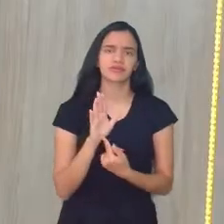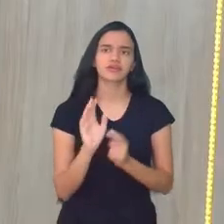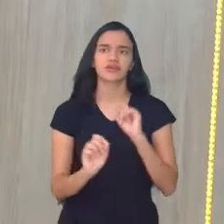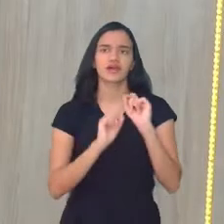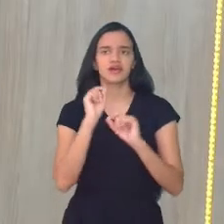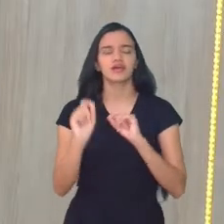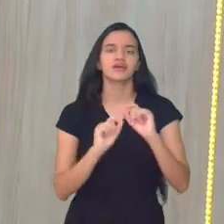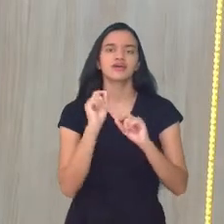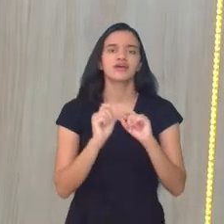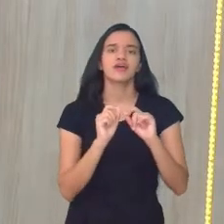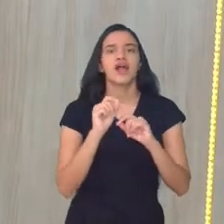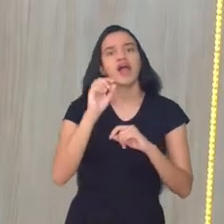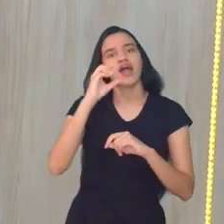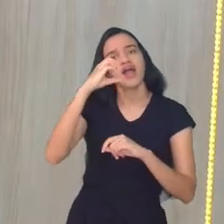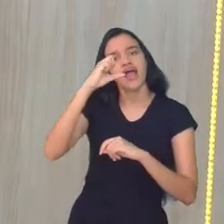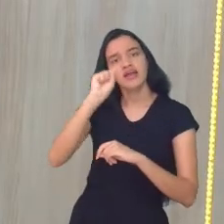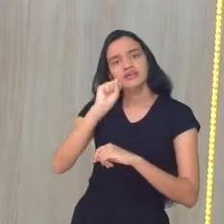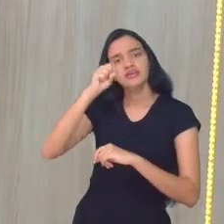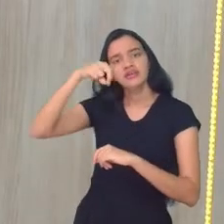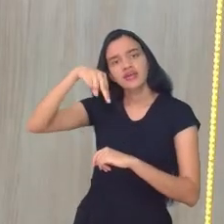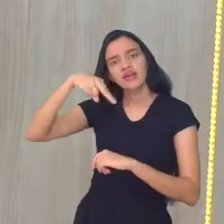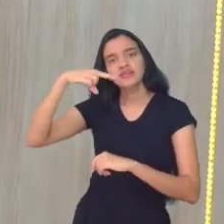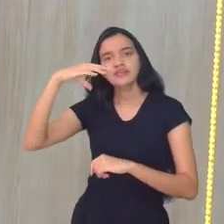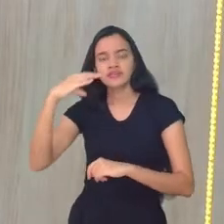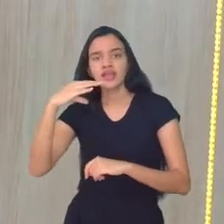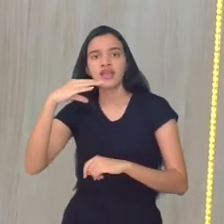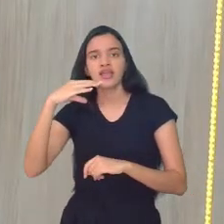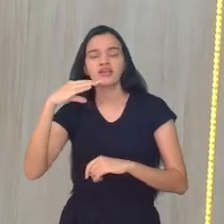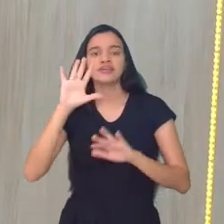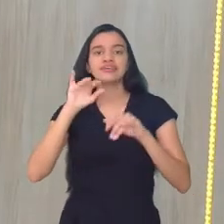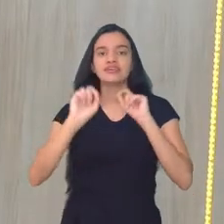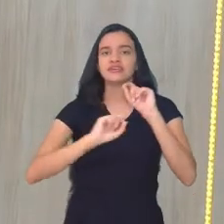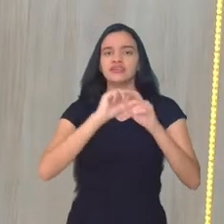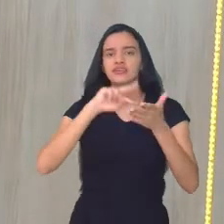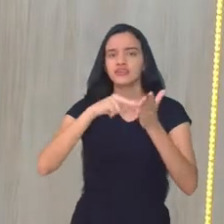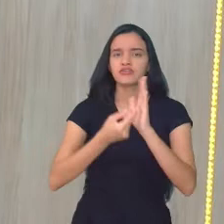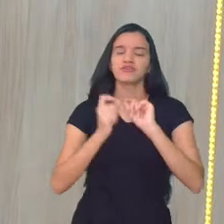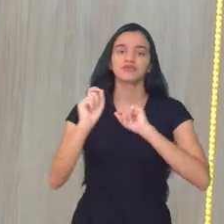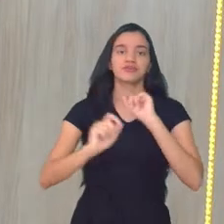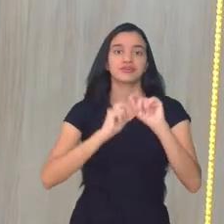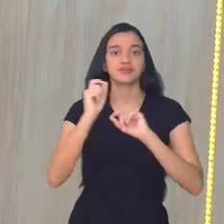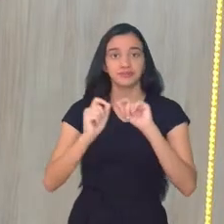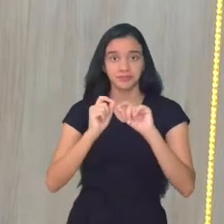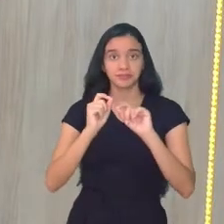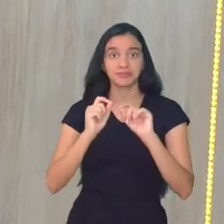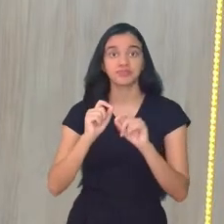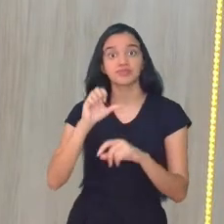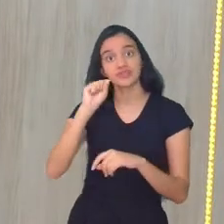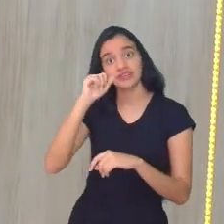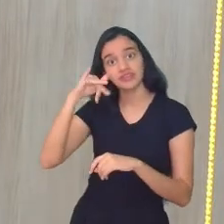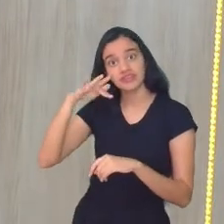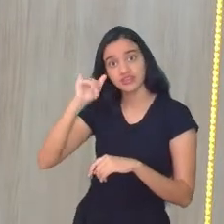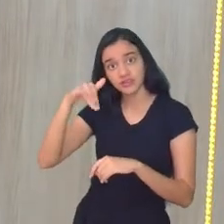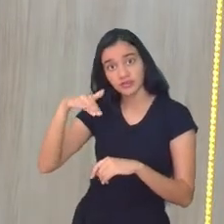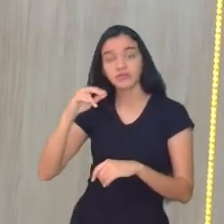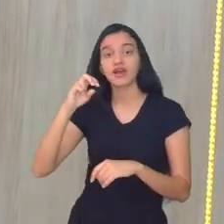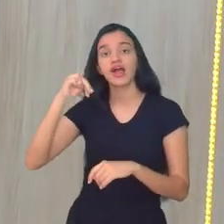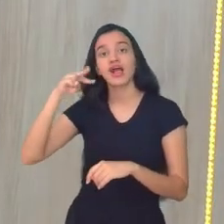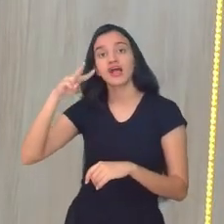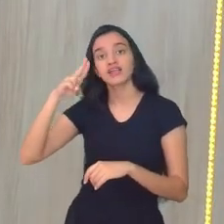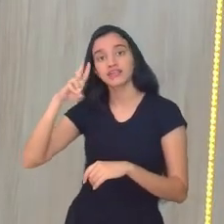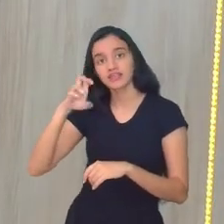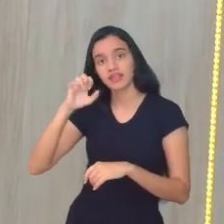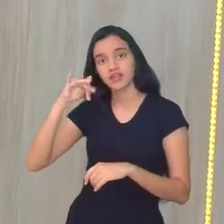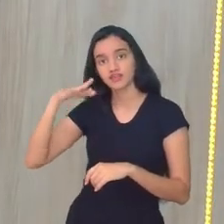ó, SNC, que quer dizer Sistema Nervoso Central. Então, essa memória aí vai precisar, né? A